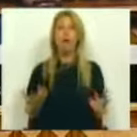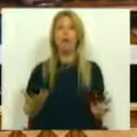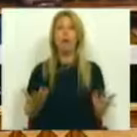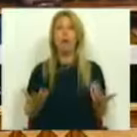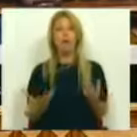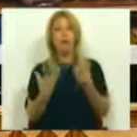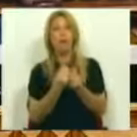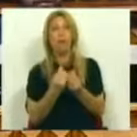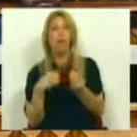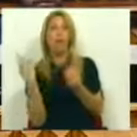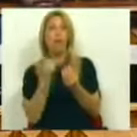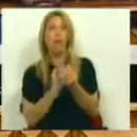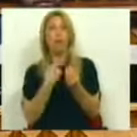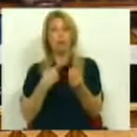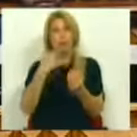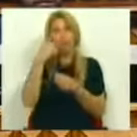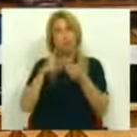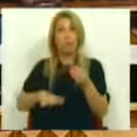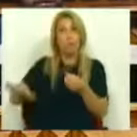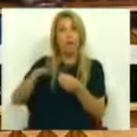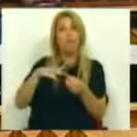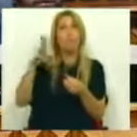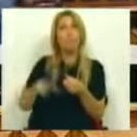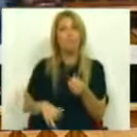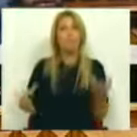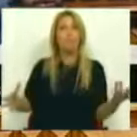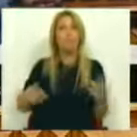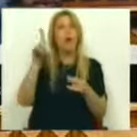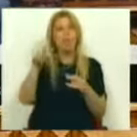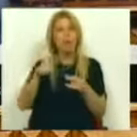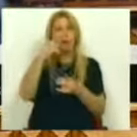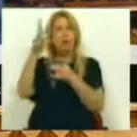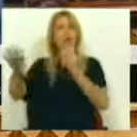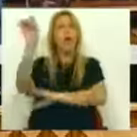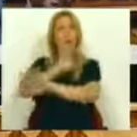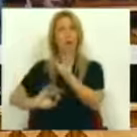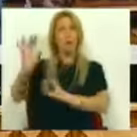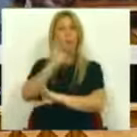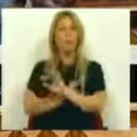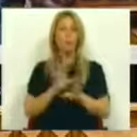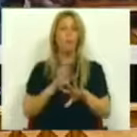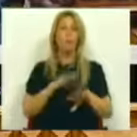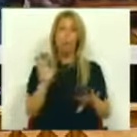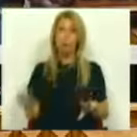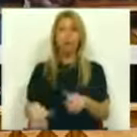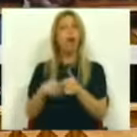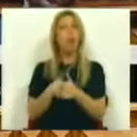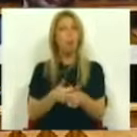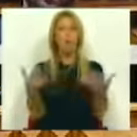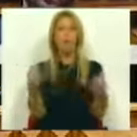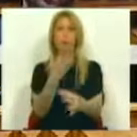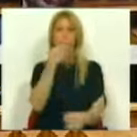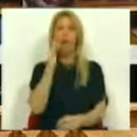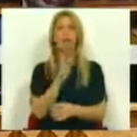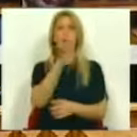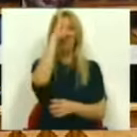nossos compatriotas em primeiro lugar, mas também para com os nossos concidadãos europeus. Acompanhamos por isso, Sr. Primeiro-Ministro, a postura